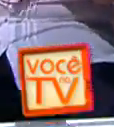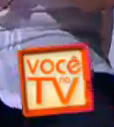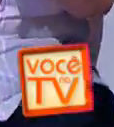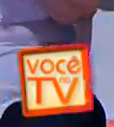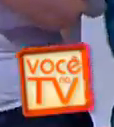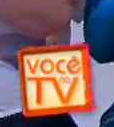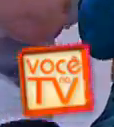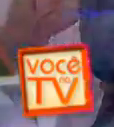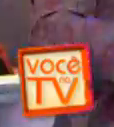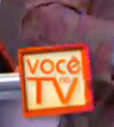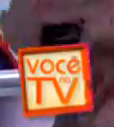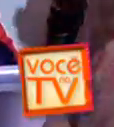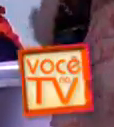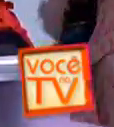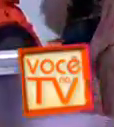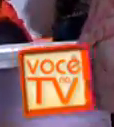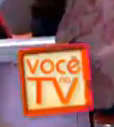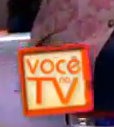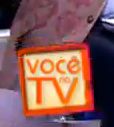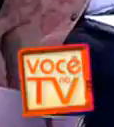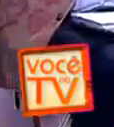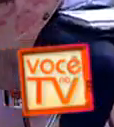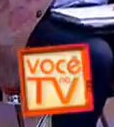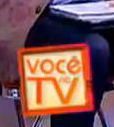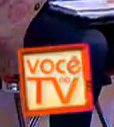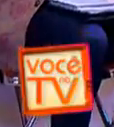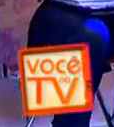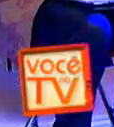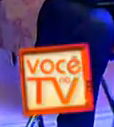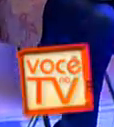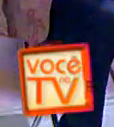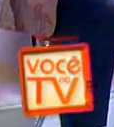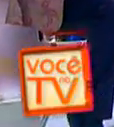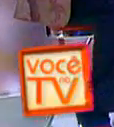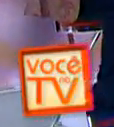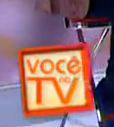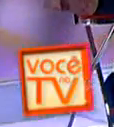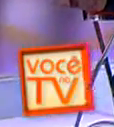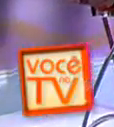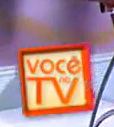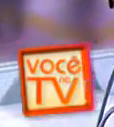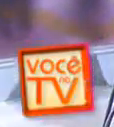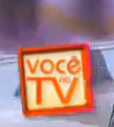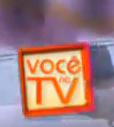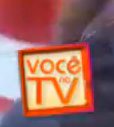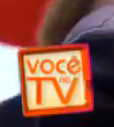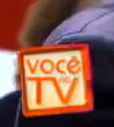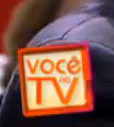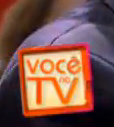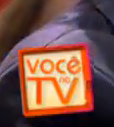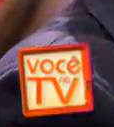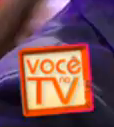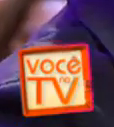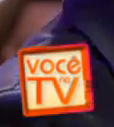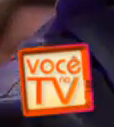saudade, é triste perdermos a velocidade, sentirmos o chegar do fim.